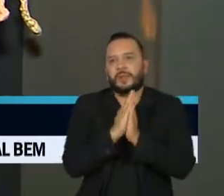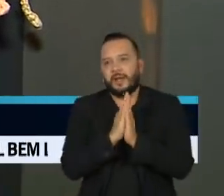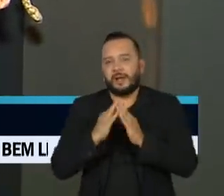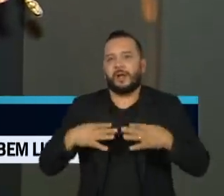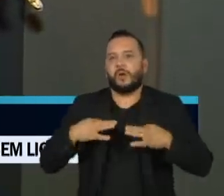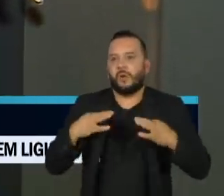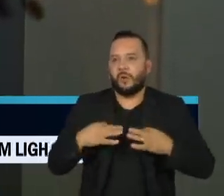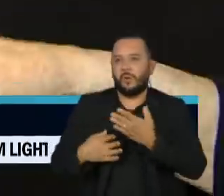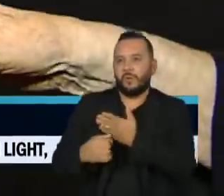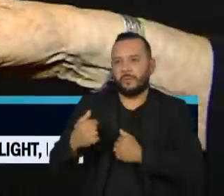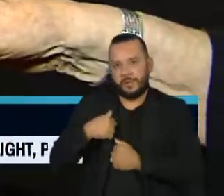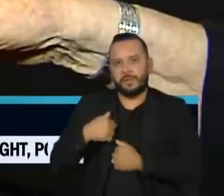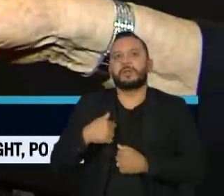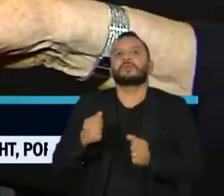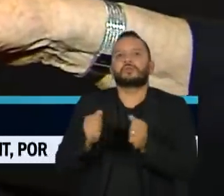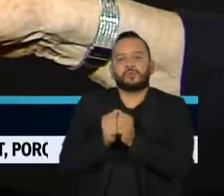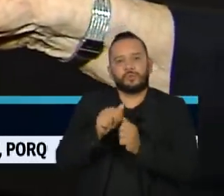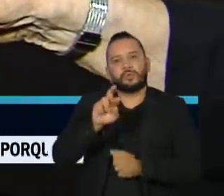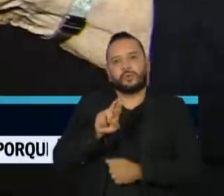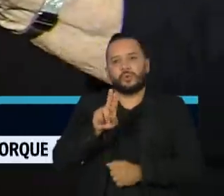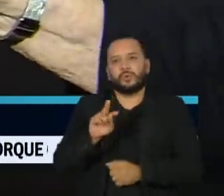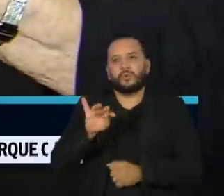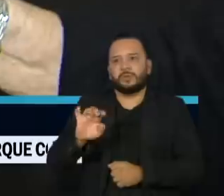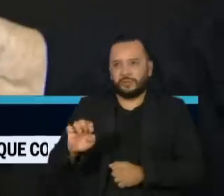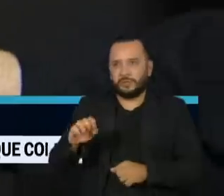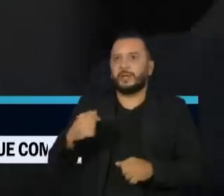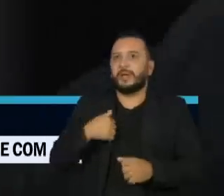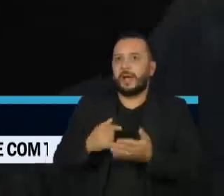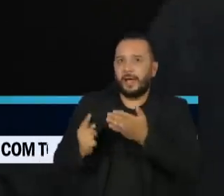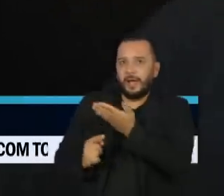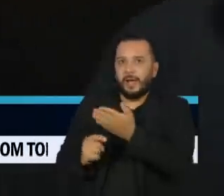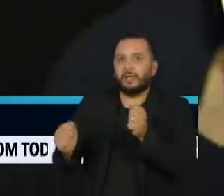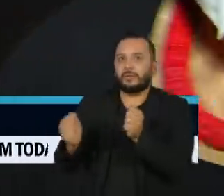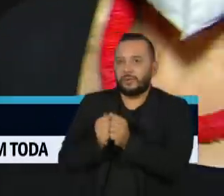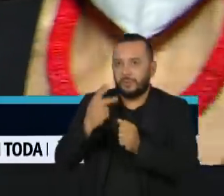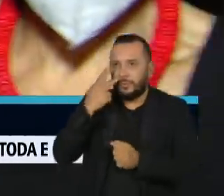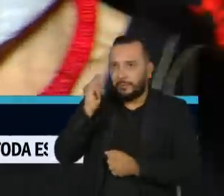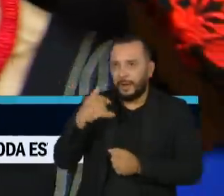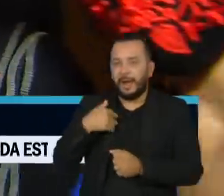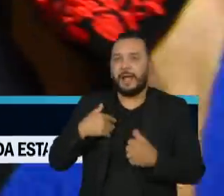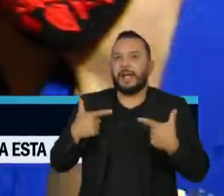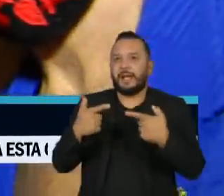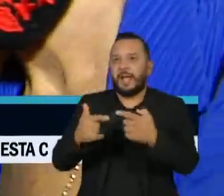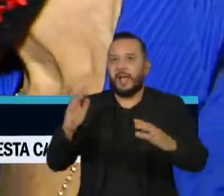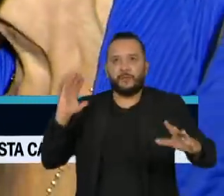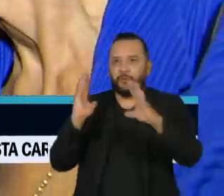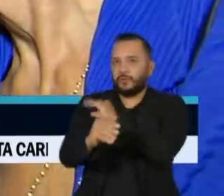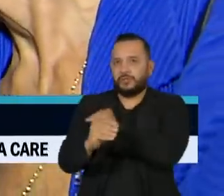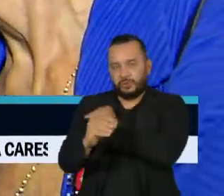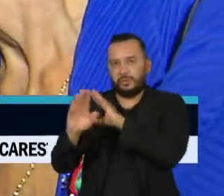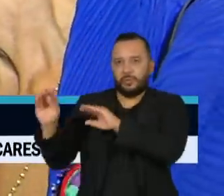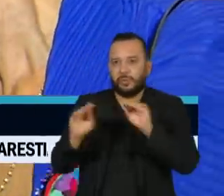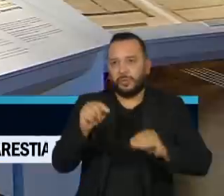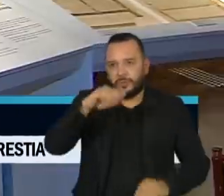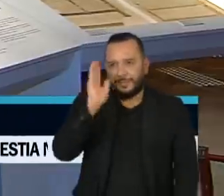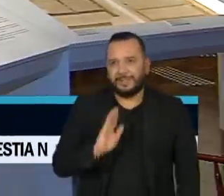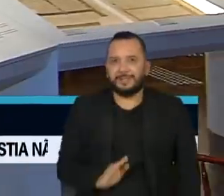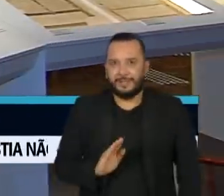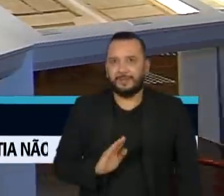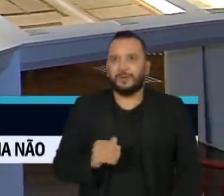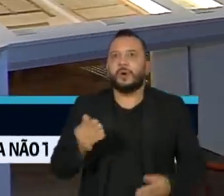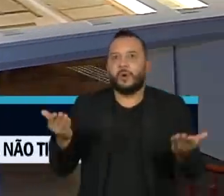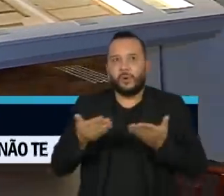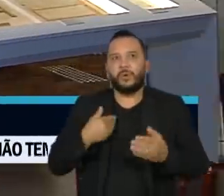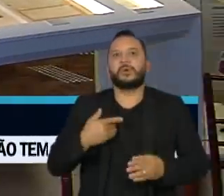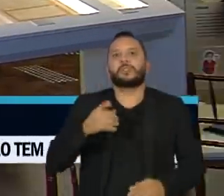que vieram na bagagem da Ruth. Ela e os pais fugiram da guerra até chegar ao Brasil. Hoje, ela é diretora do acervo